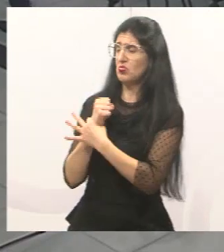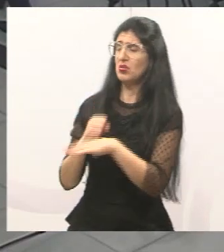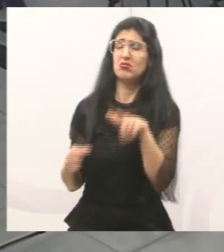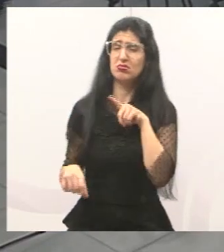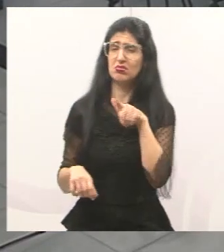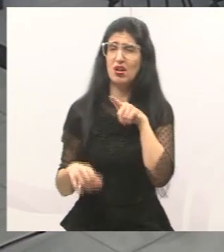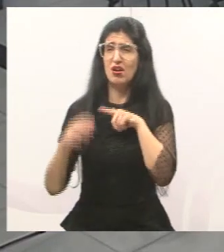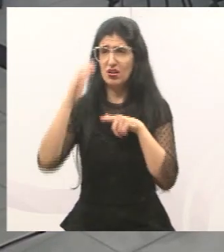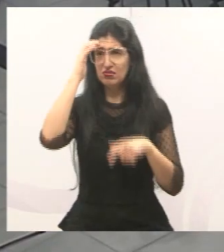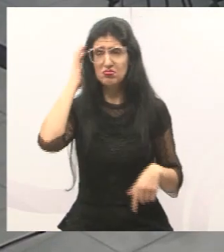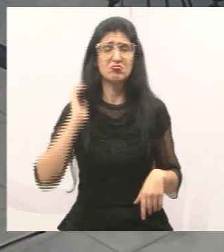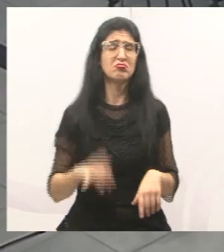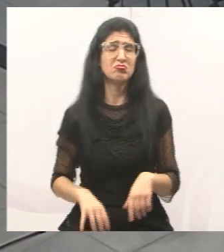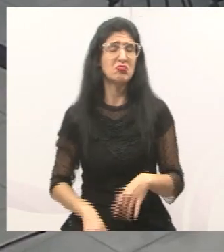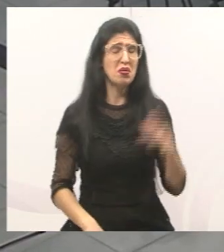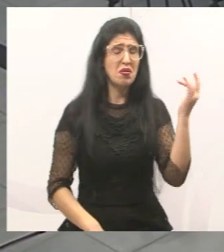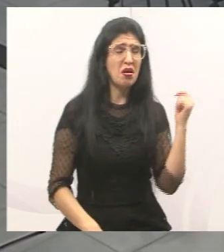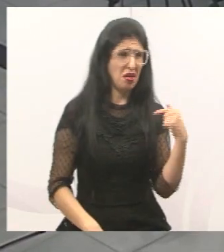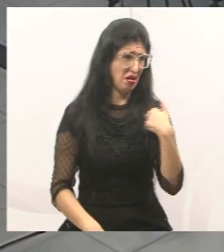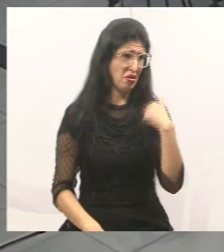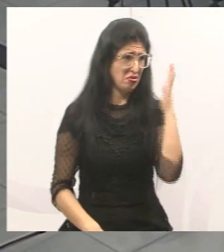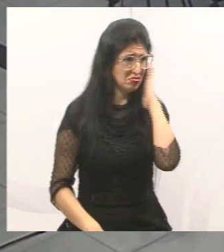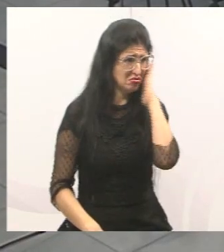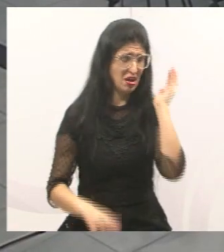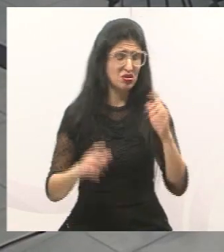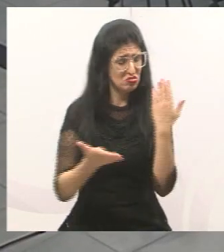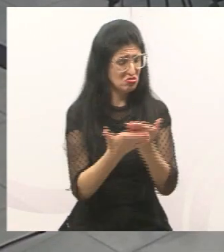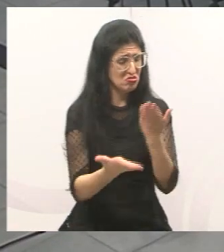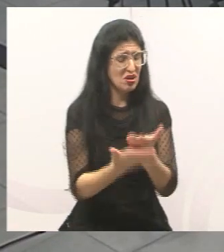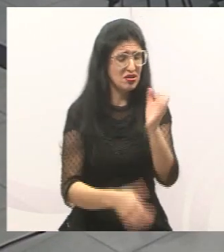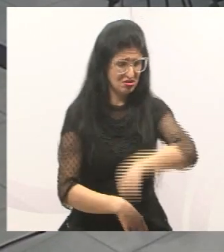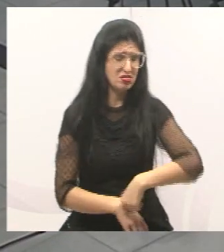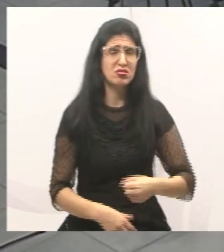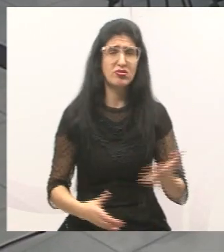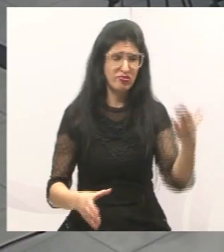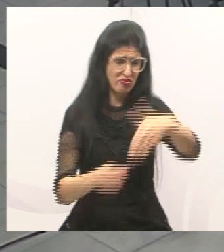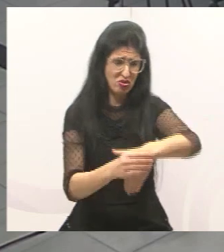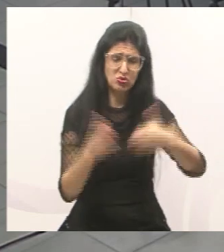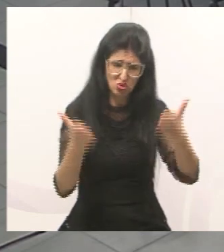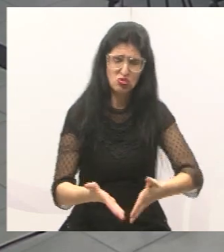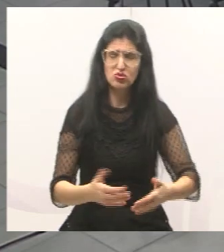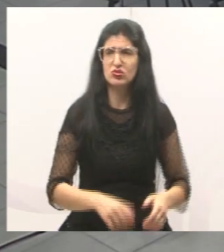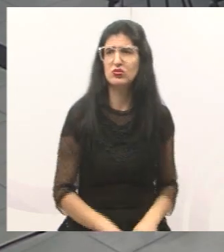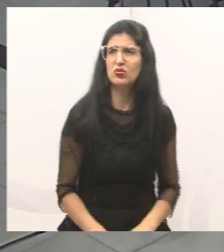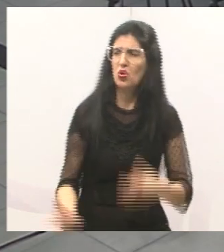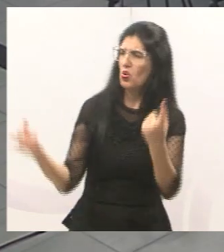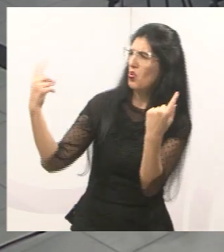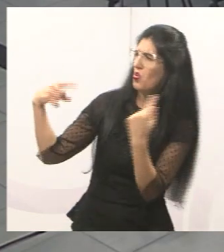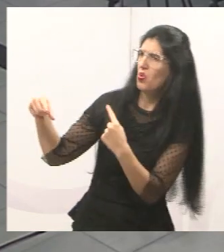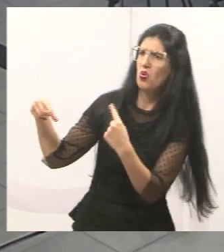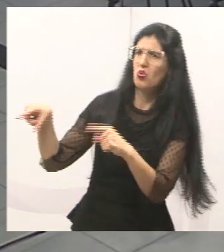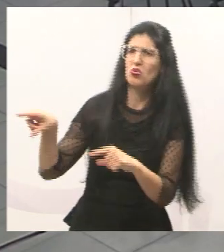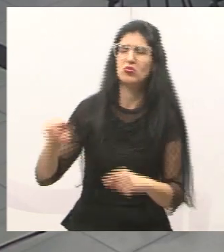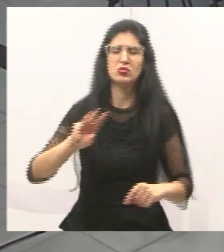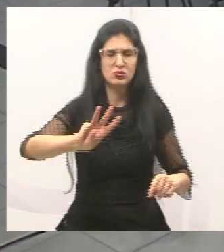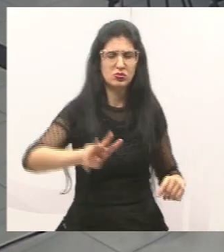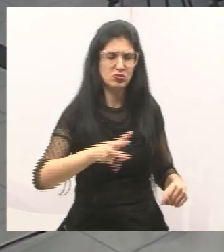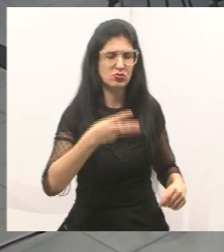Consulta, então, o plenário, se há algum vereador que seja contrário à inversão dos processos da ordem do